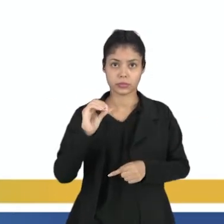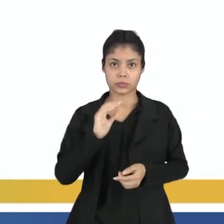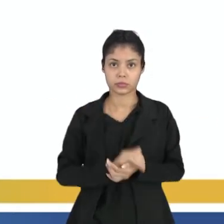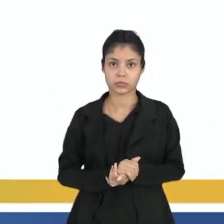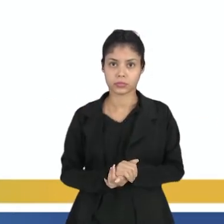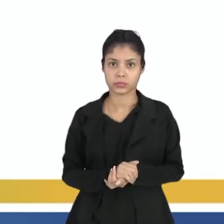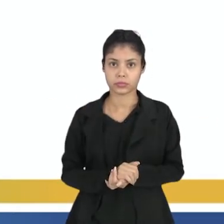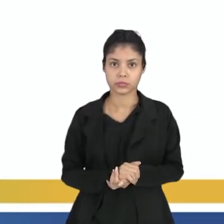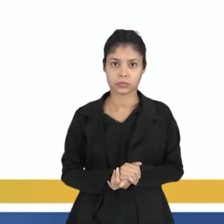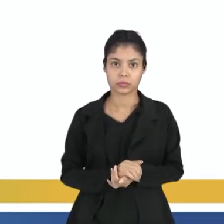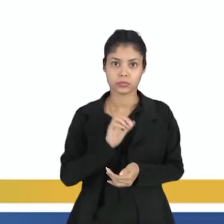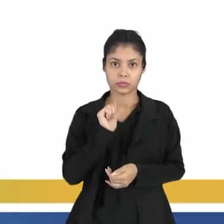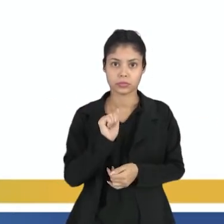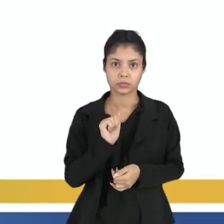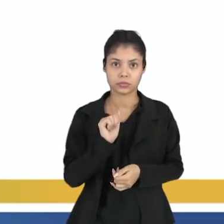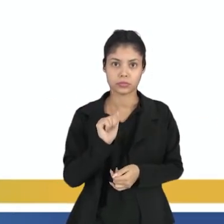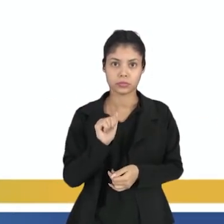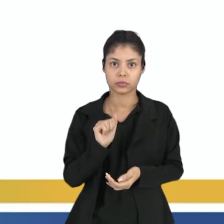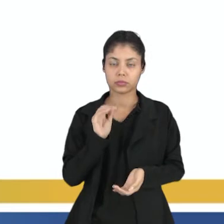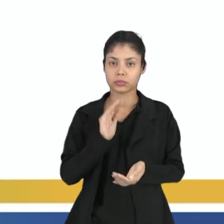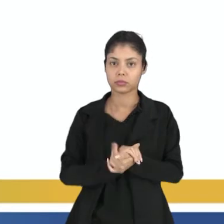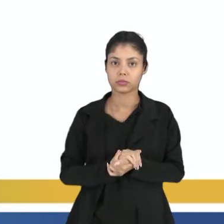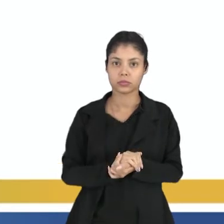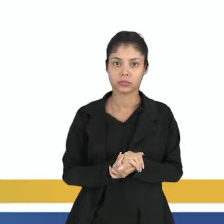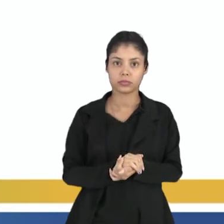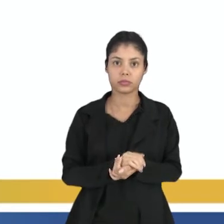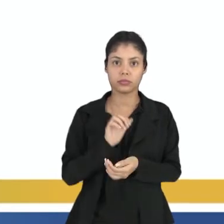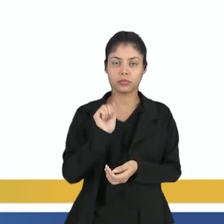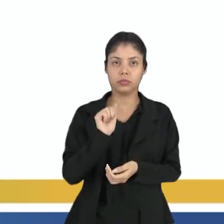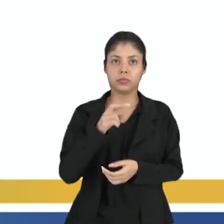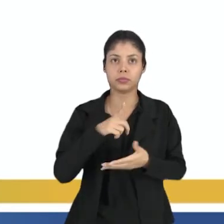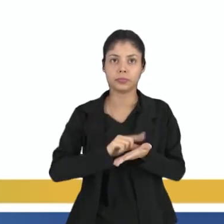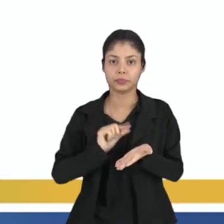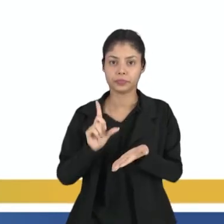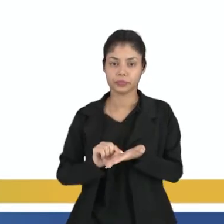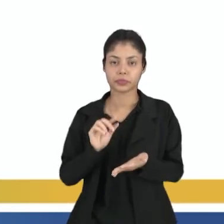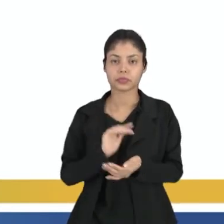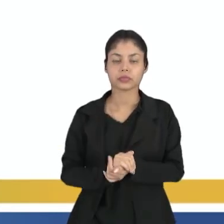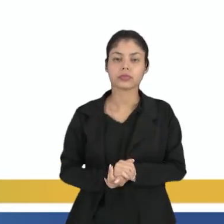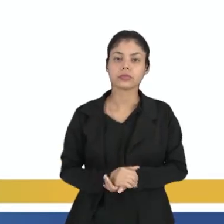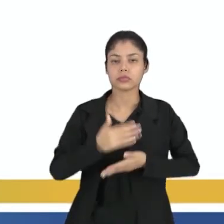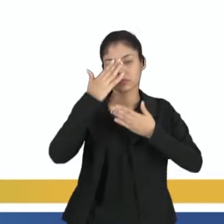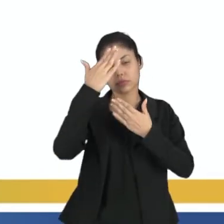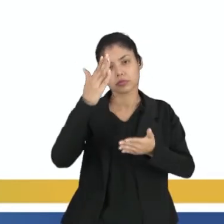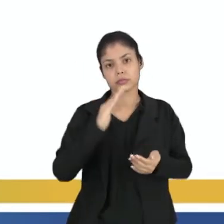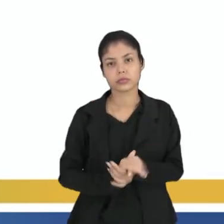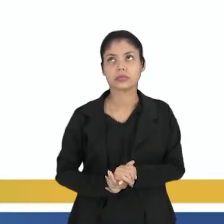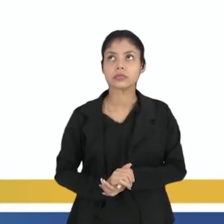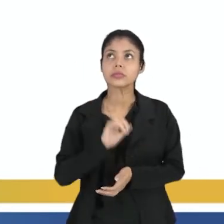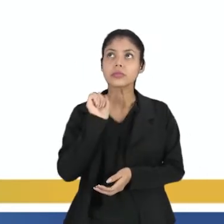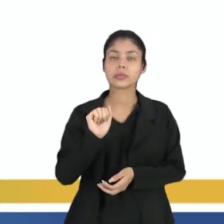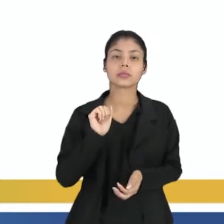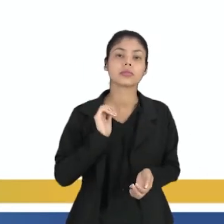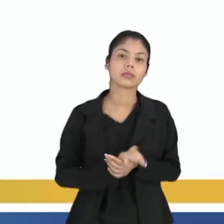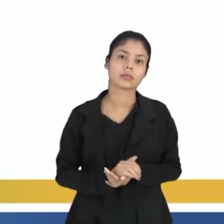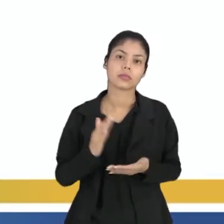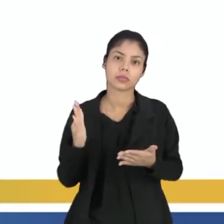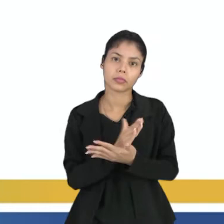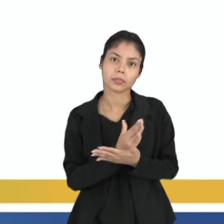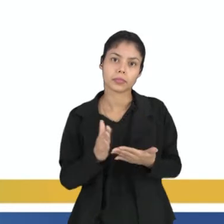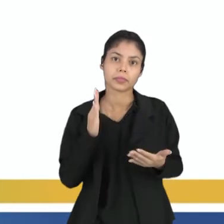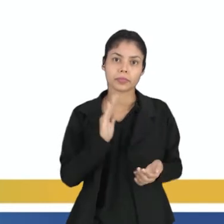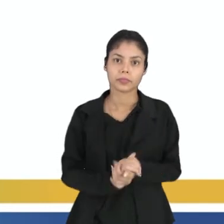caso, a audiência, esse a é um artigo. Então, não é preposição. Quem agradece, agradece a